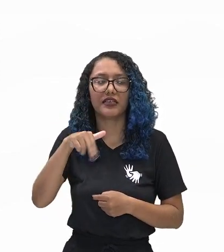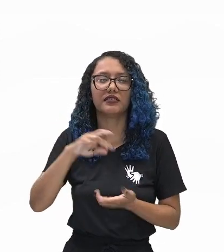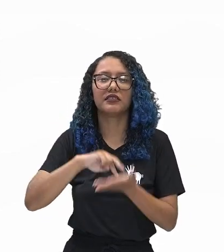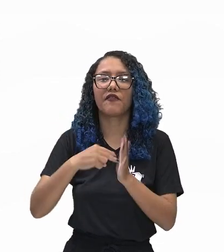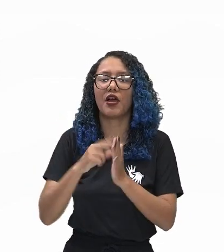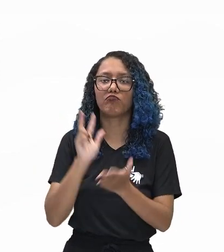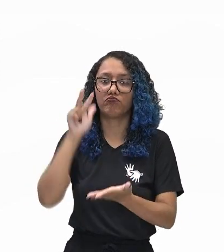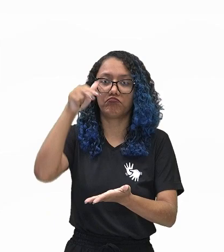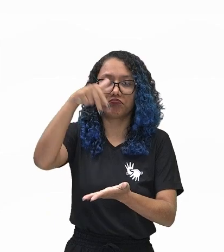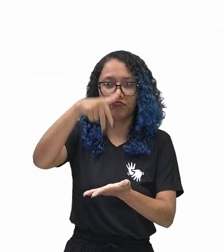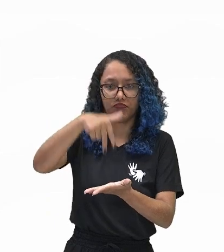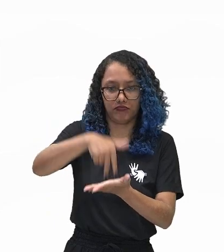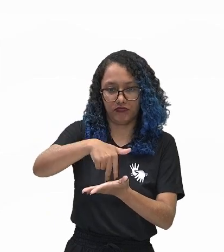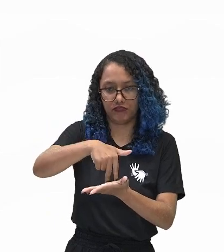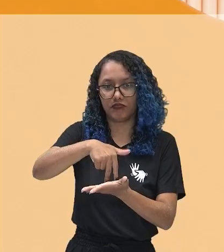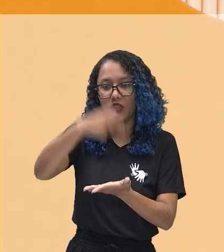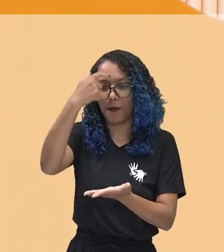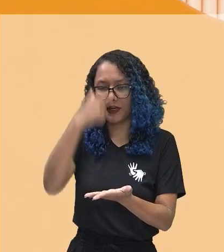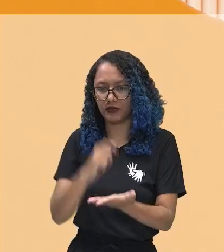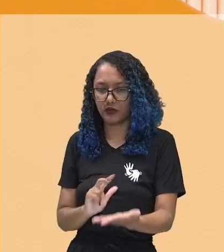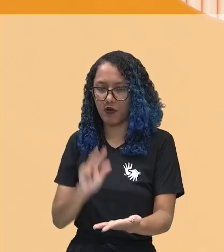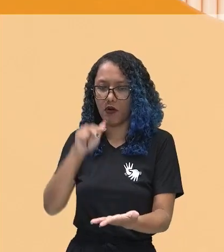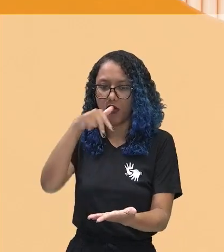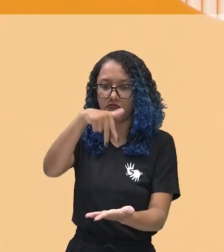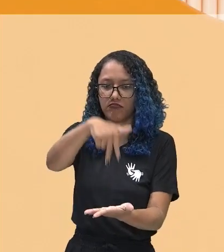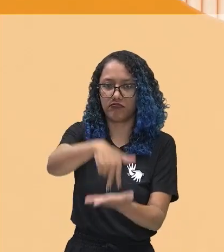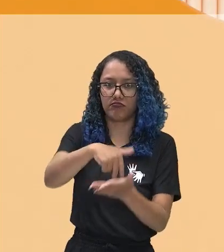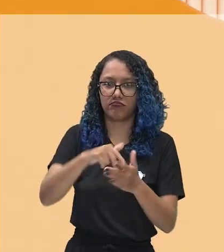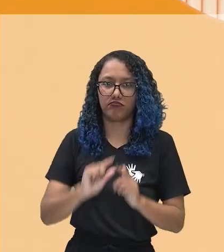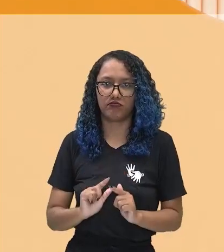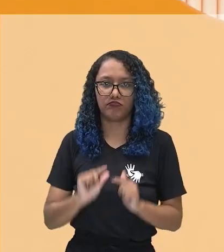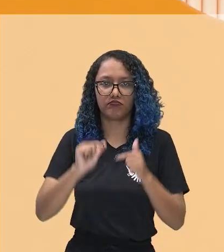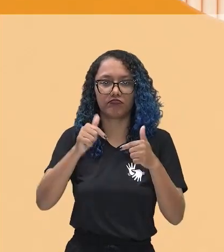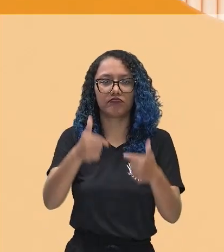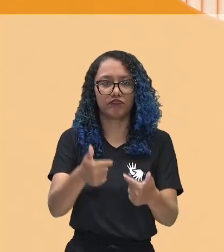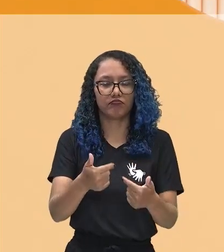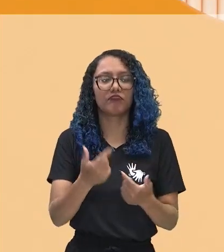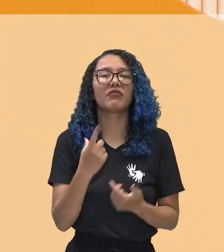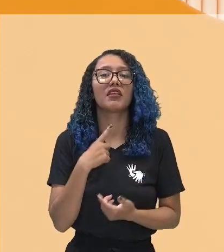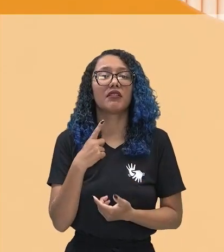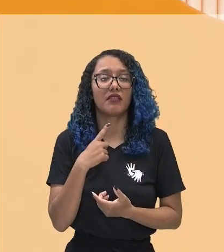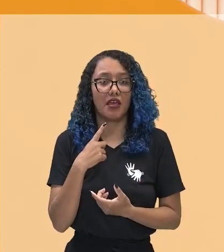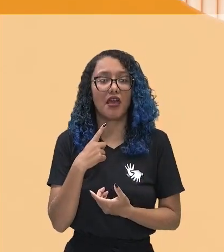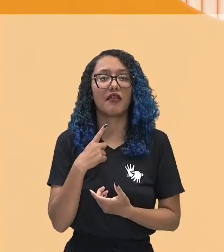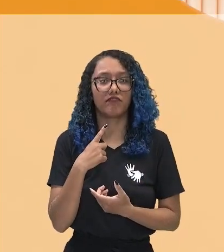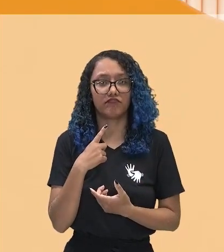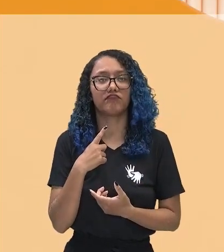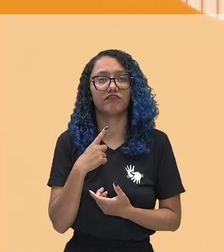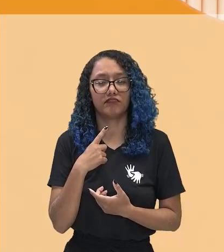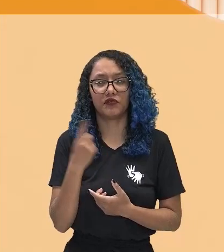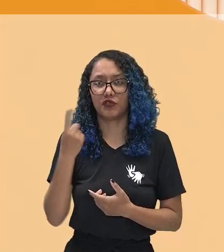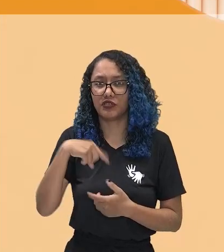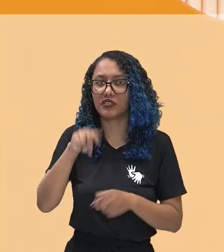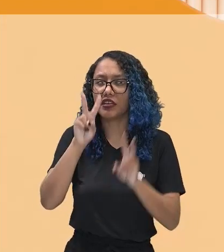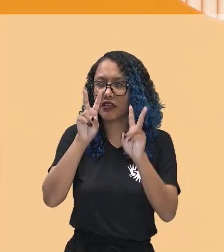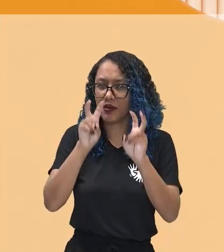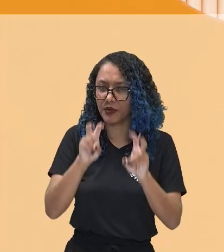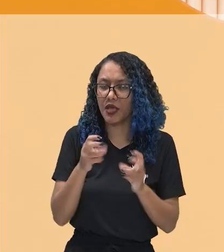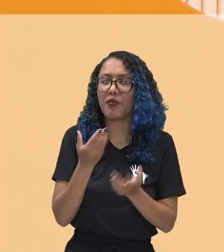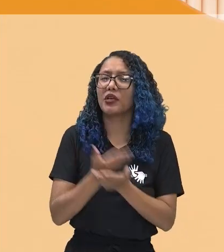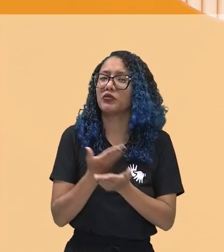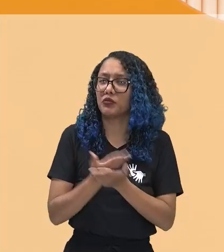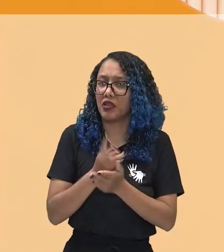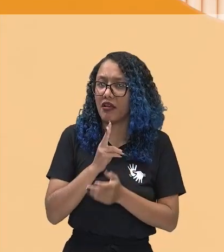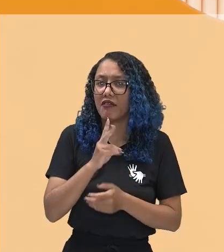na filosofia de Heidegger, tá? Vocês vão encontrar muito isso aí nos estudos de vocês e principalmente nas